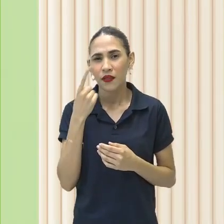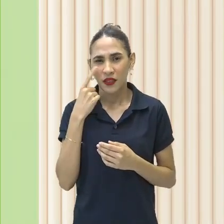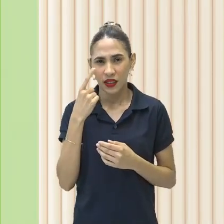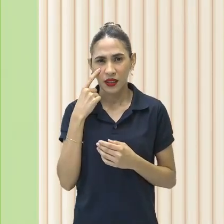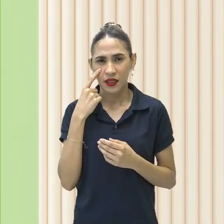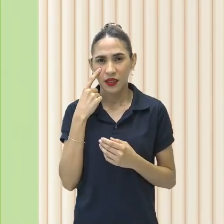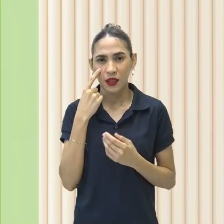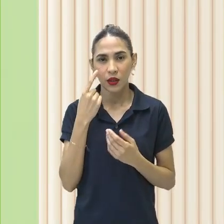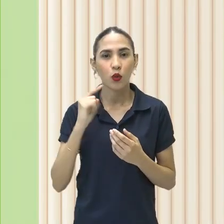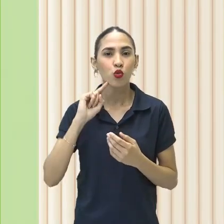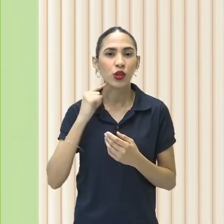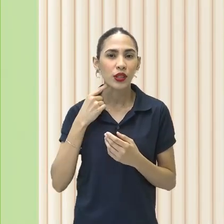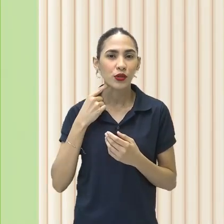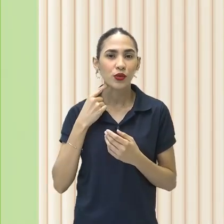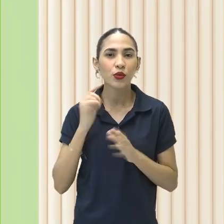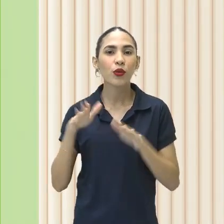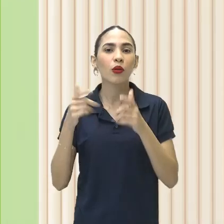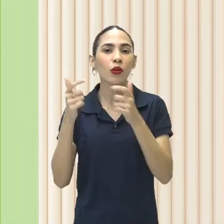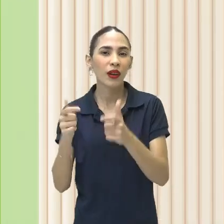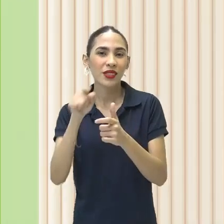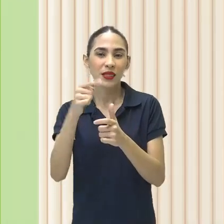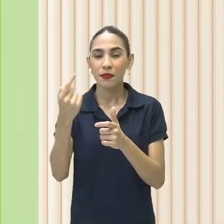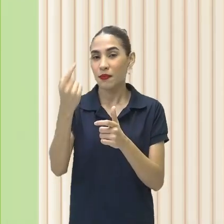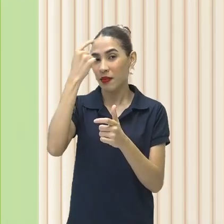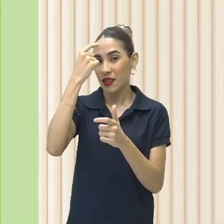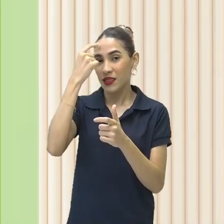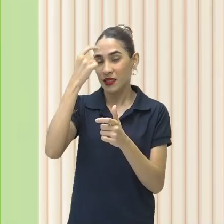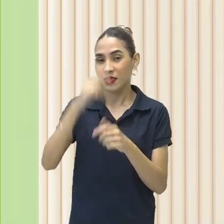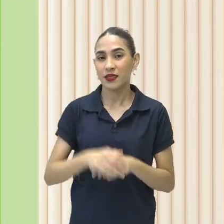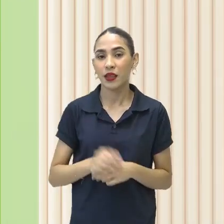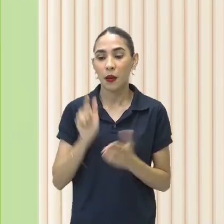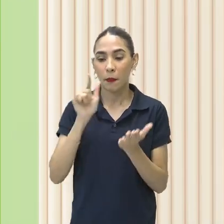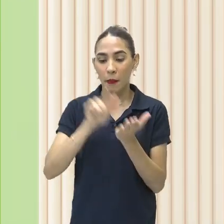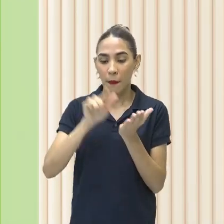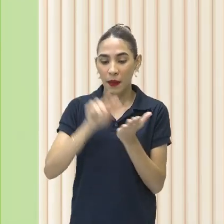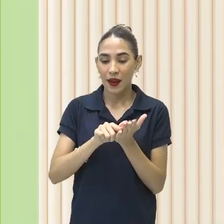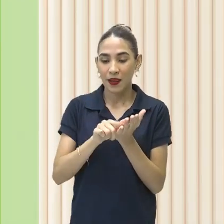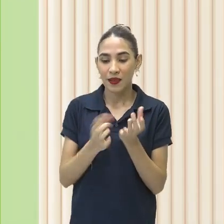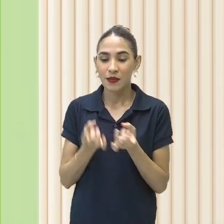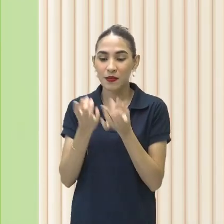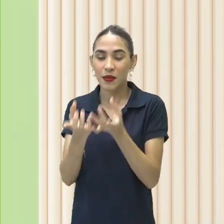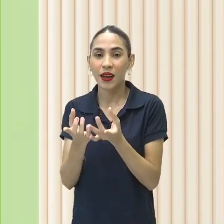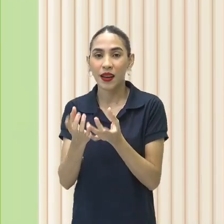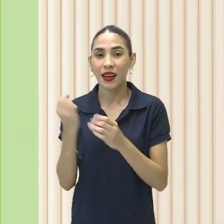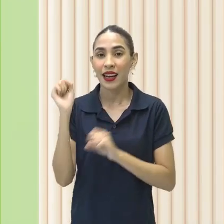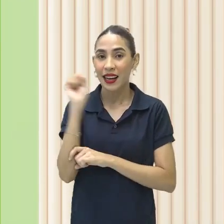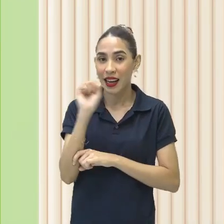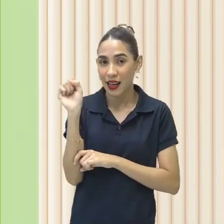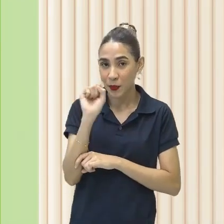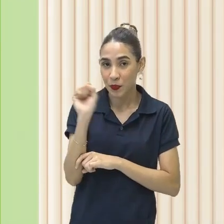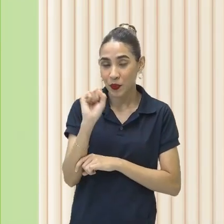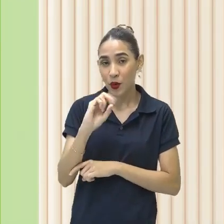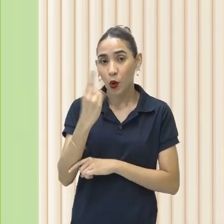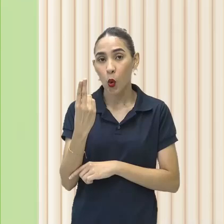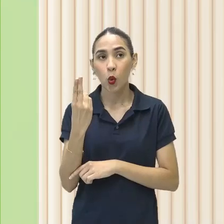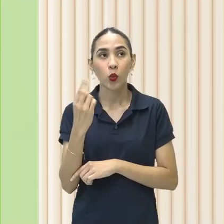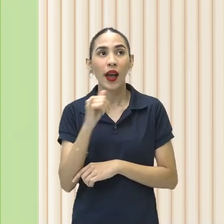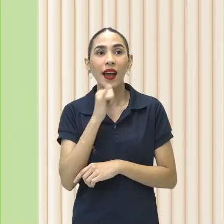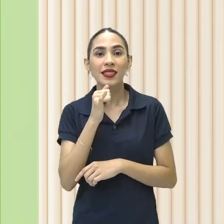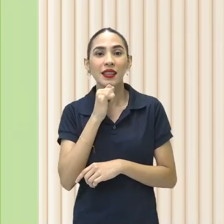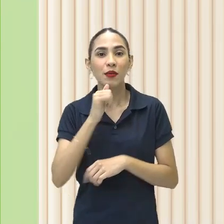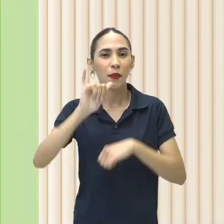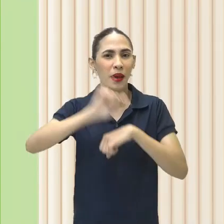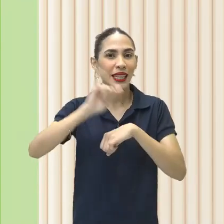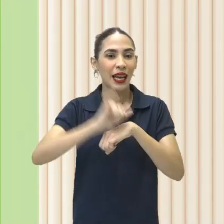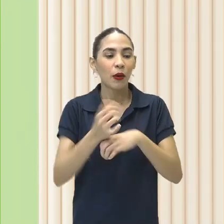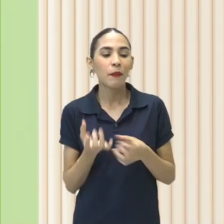verifica para onde está indo o lixo? Será que você pensa quando você joga um papel para fora do carro? Ou quando você joga uma latinha,